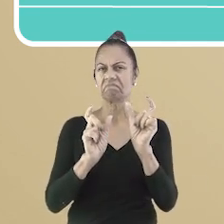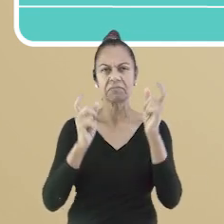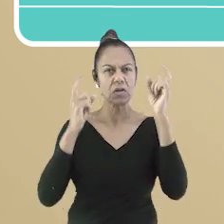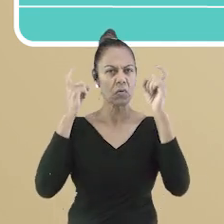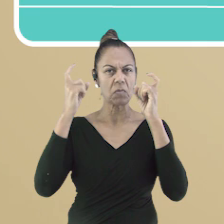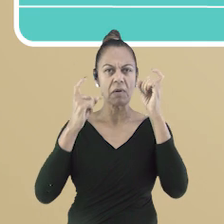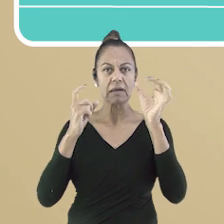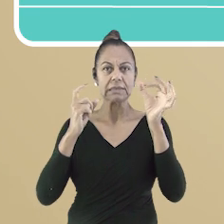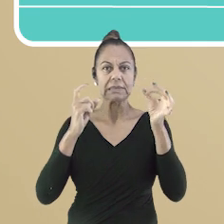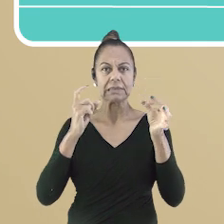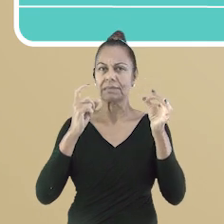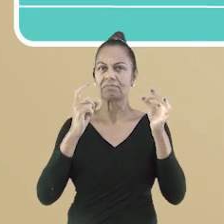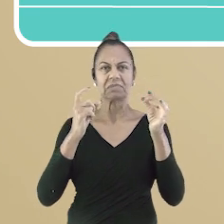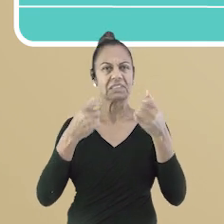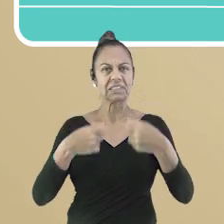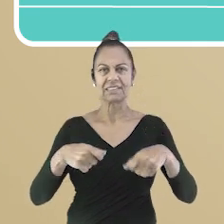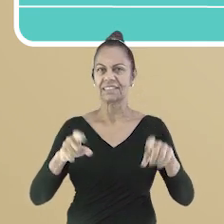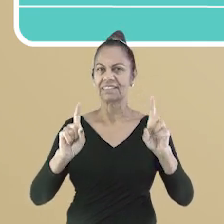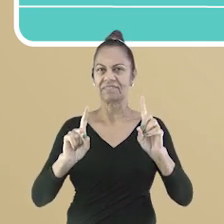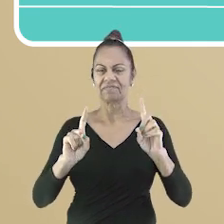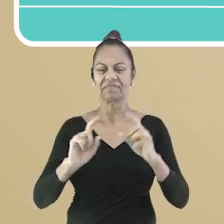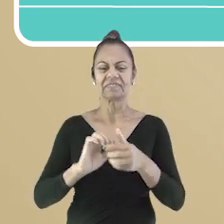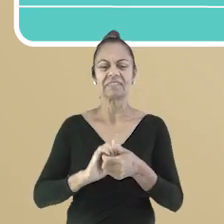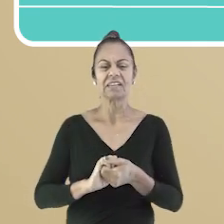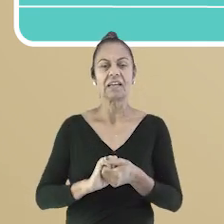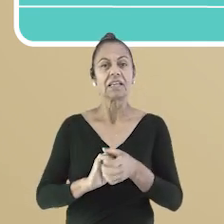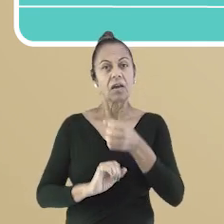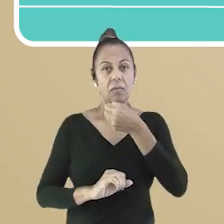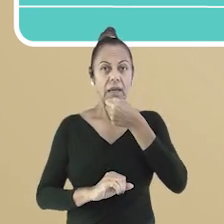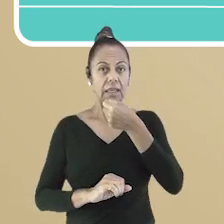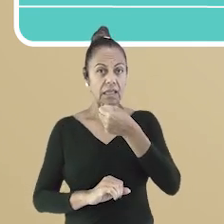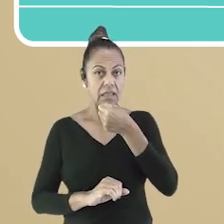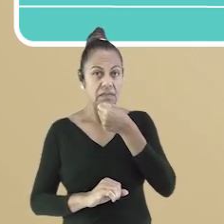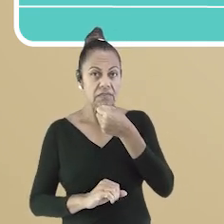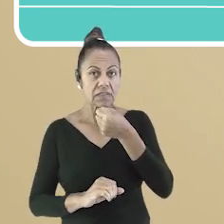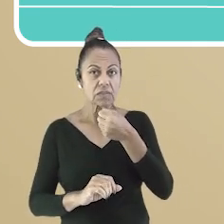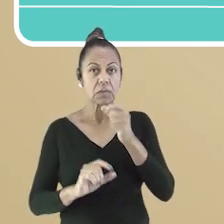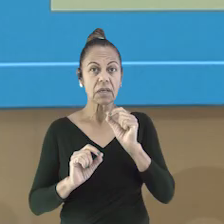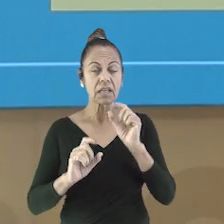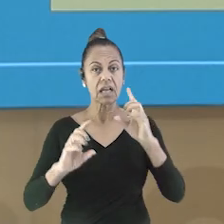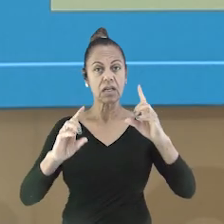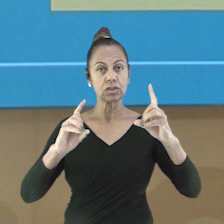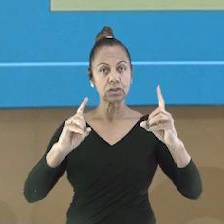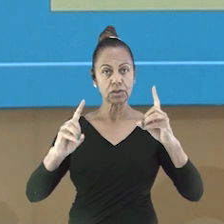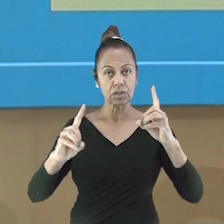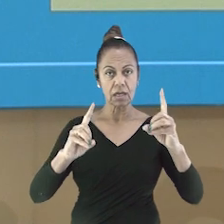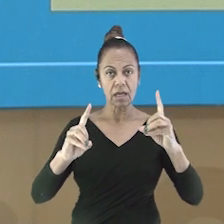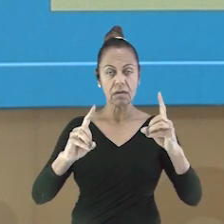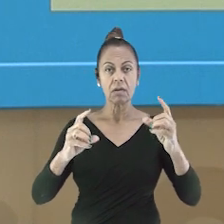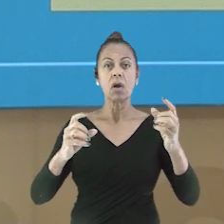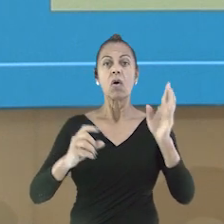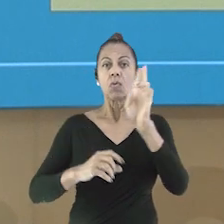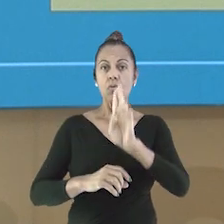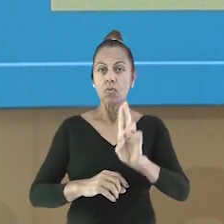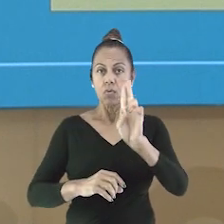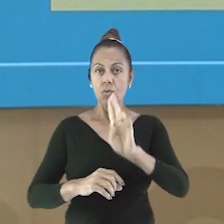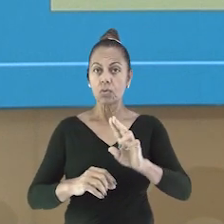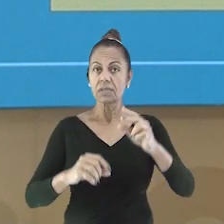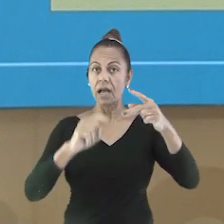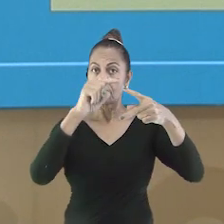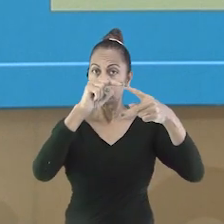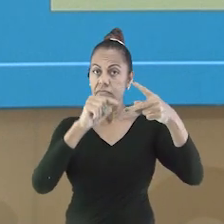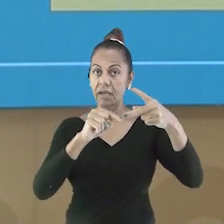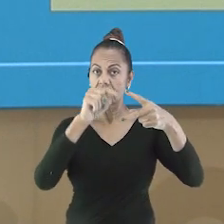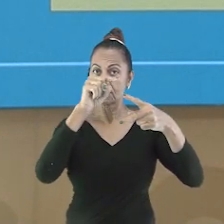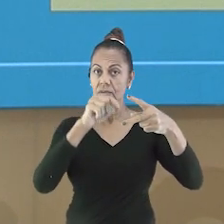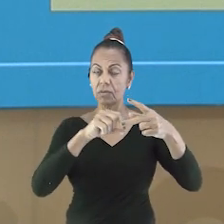preocupar com as regras gramaticais e com a pronúncia correta das palavras. Portanto, em uma